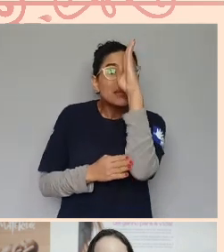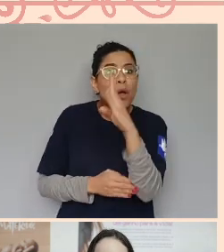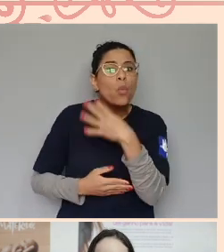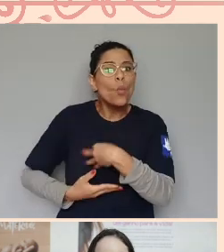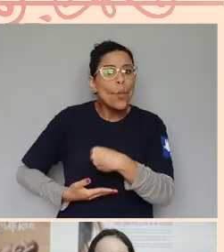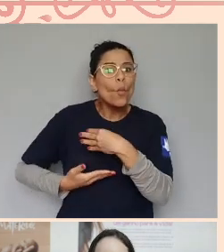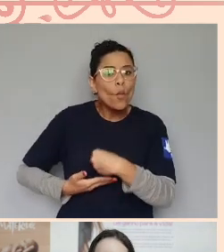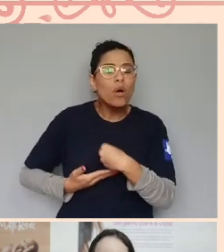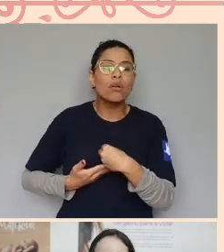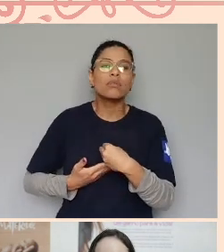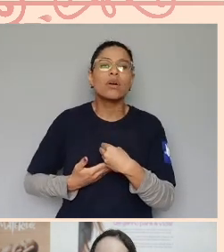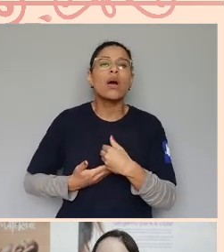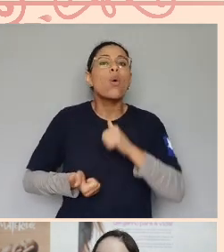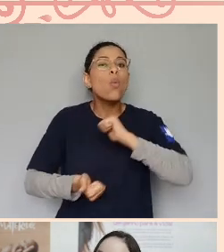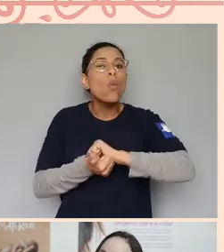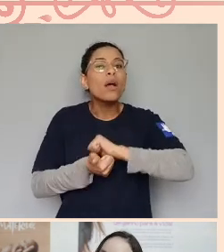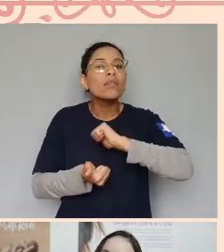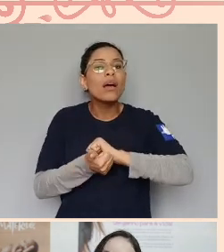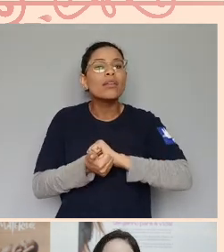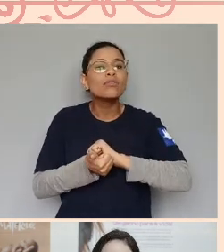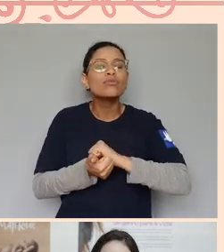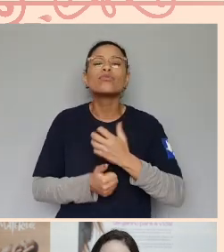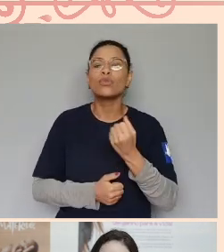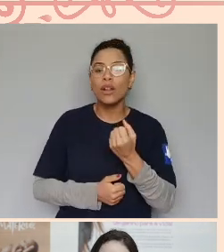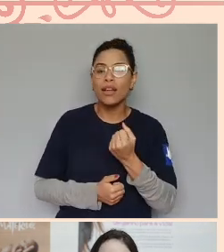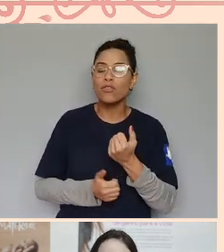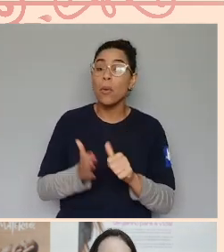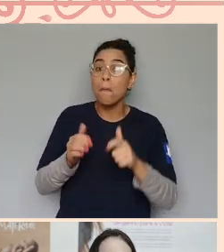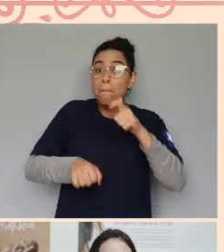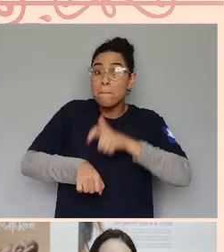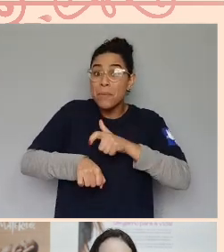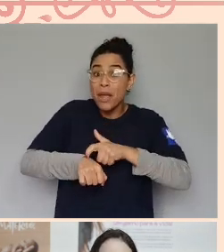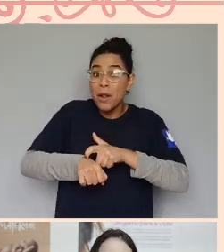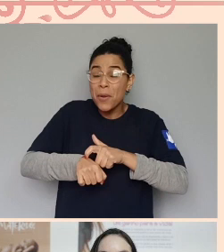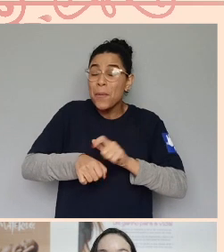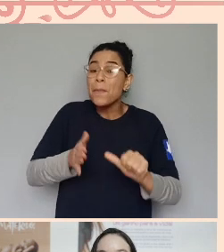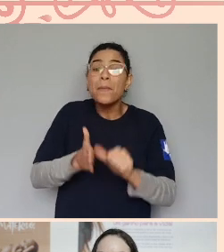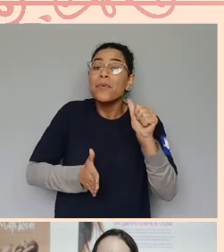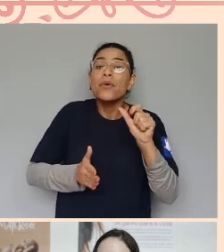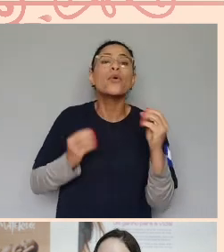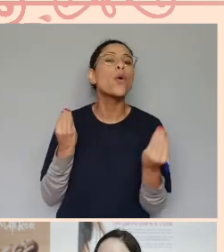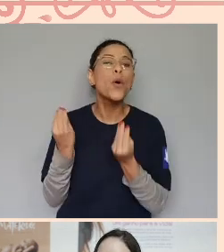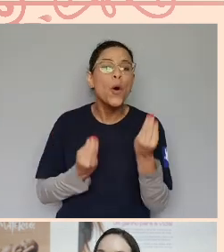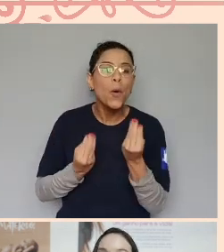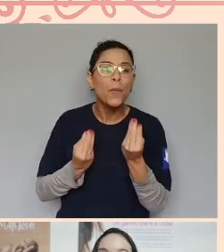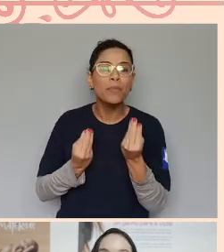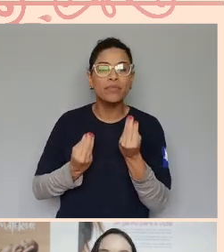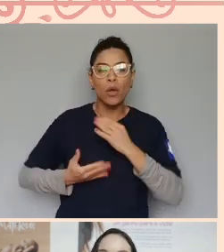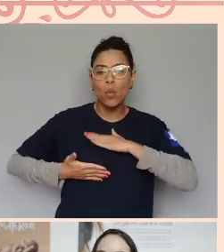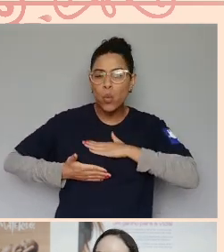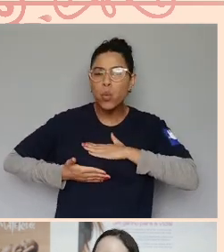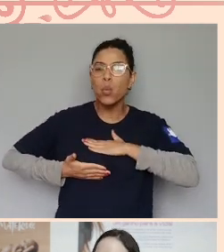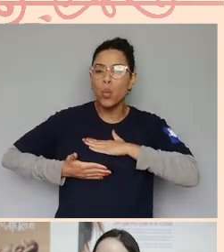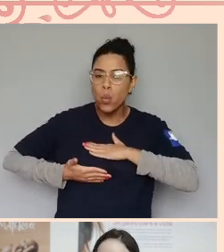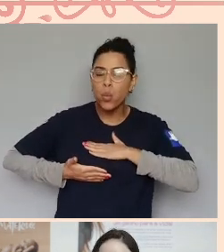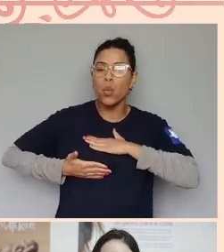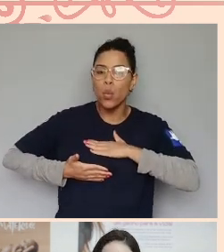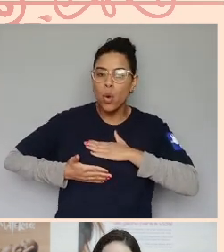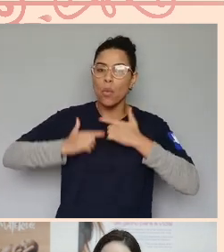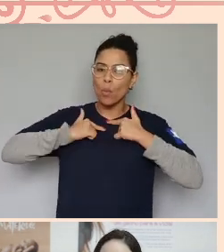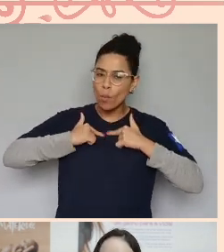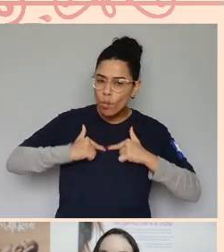de controle de qualidade do leite, porque tudo começa na ordenha da mãe. Então é sempre importante ela fazer a ordenha com todos os processos de